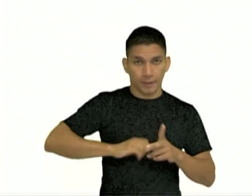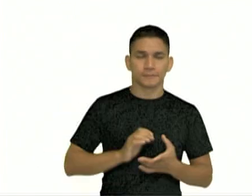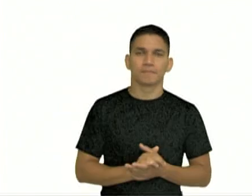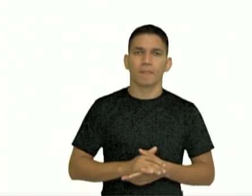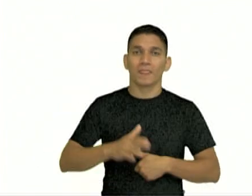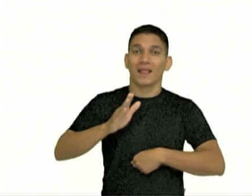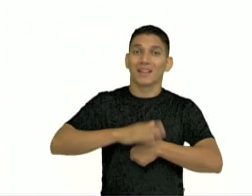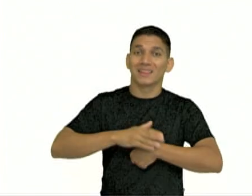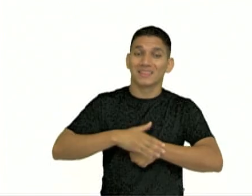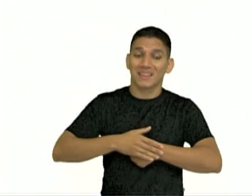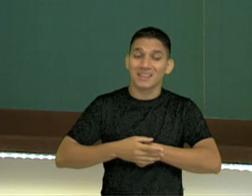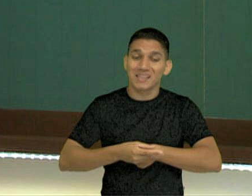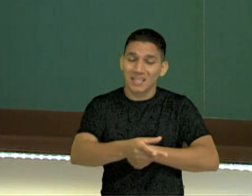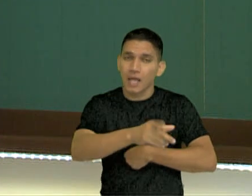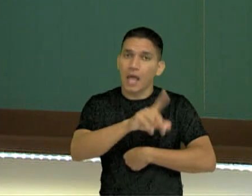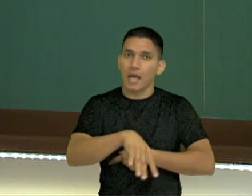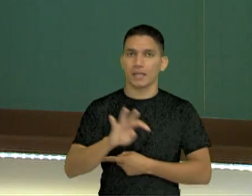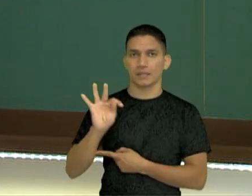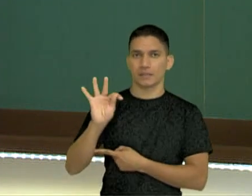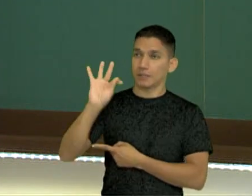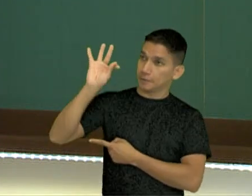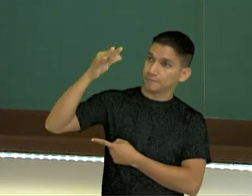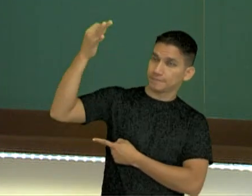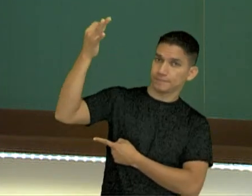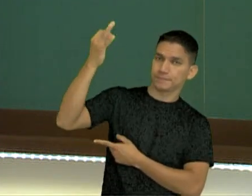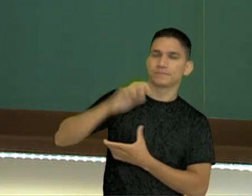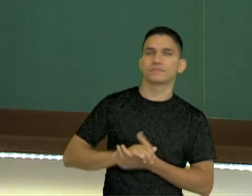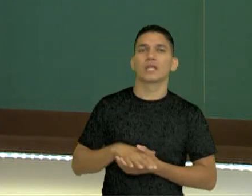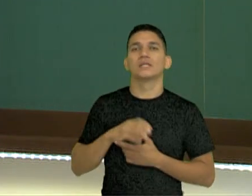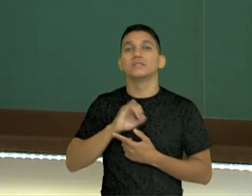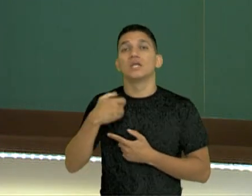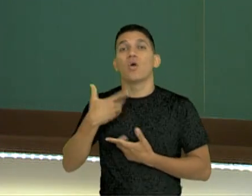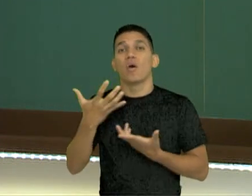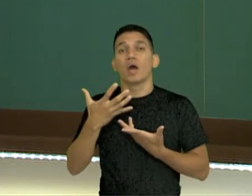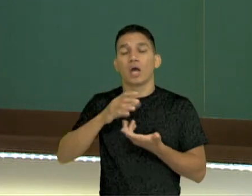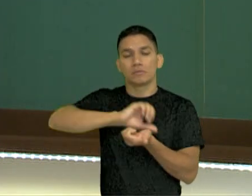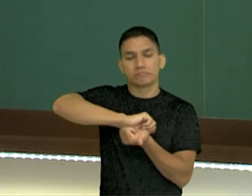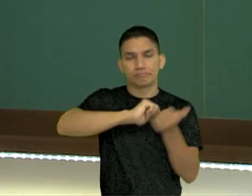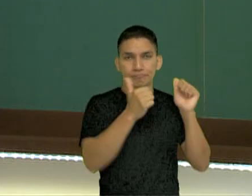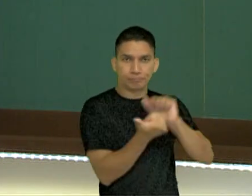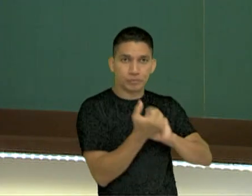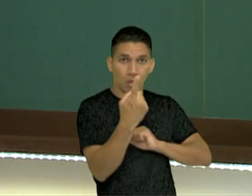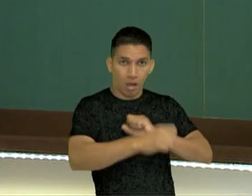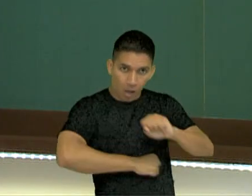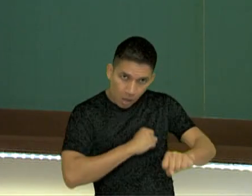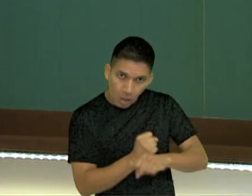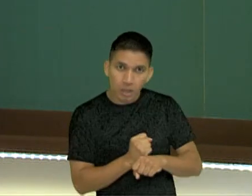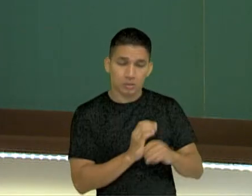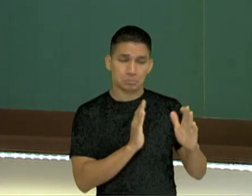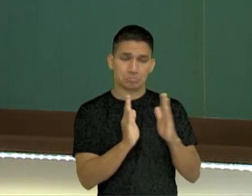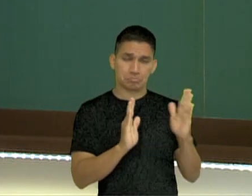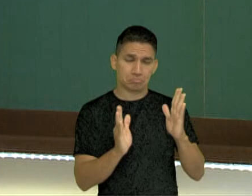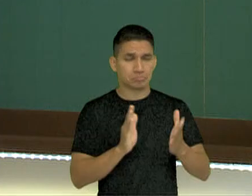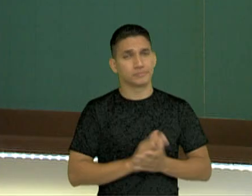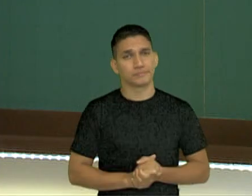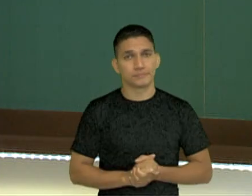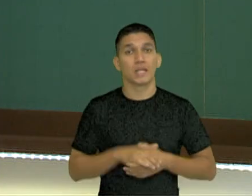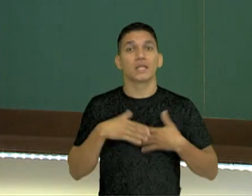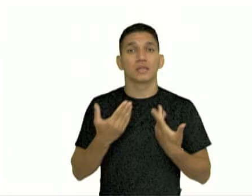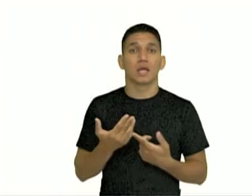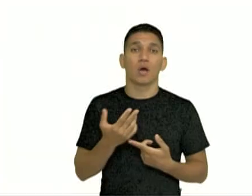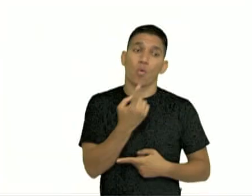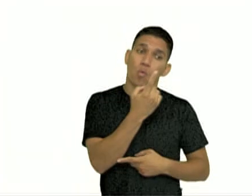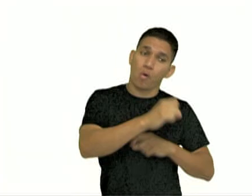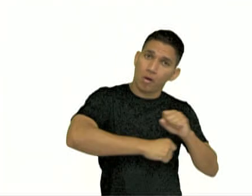é o tempo decorrido. Se eu quero anualizar essa taxa, o tempo decorrido vai ser de um ano. Um ano corresponde